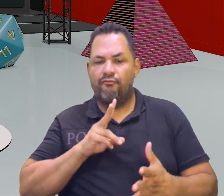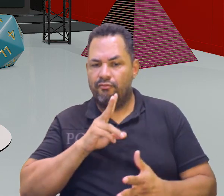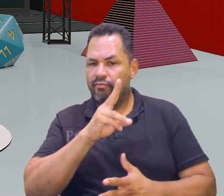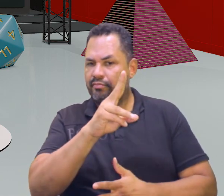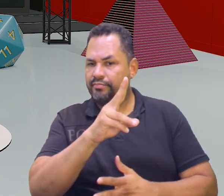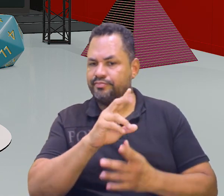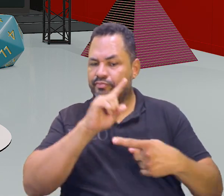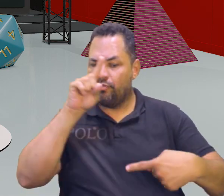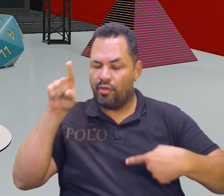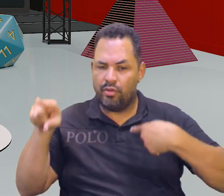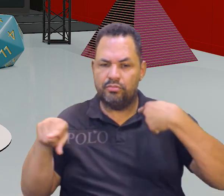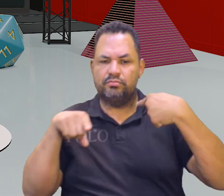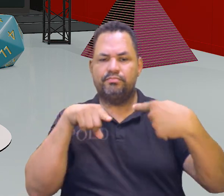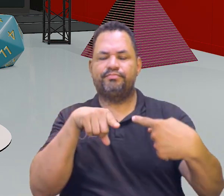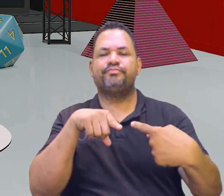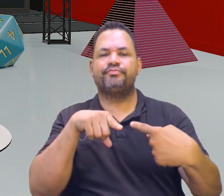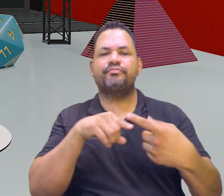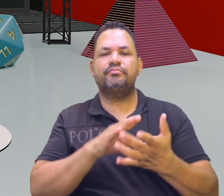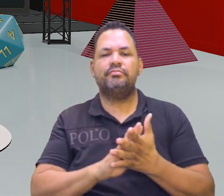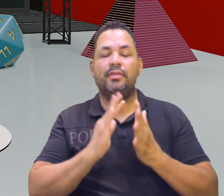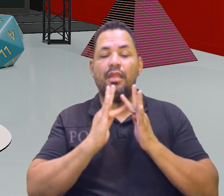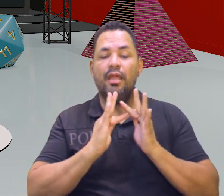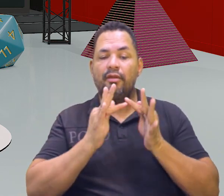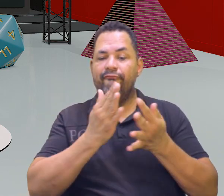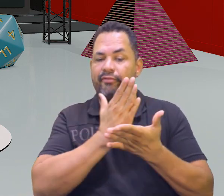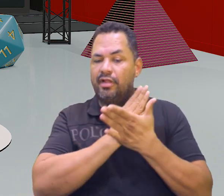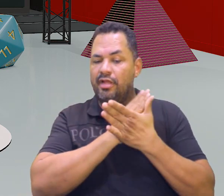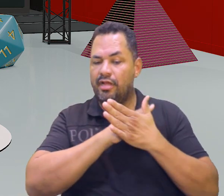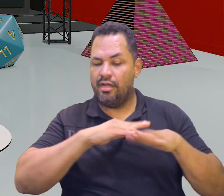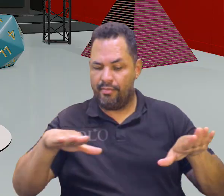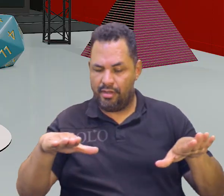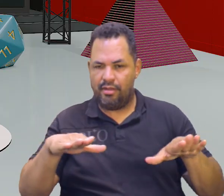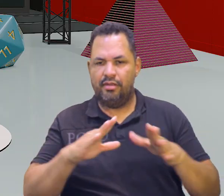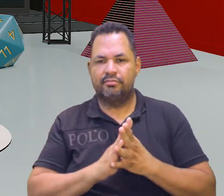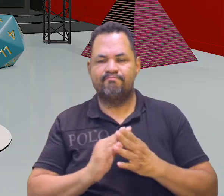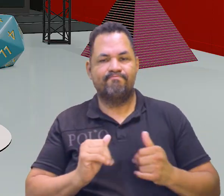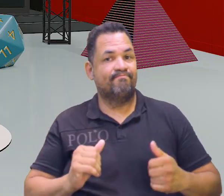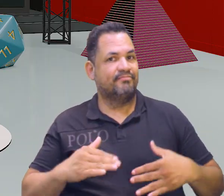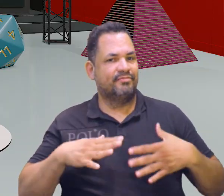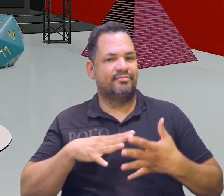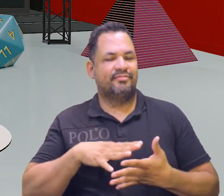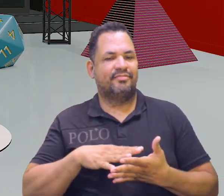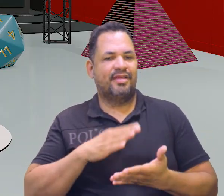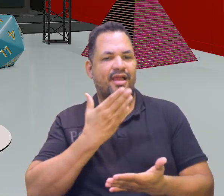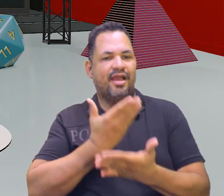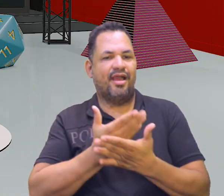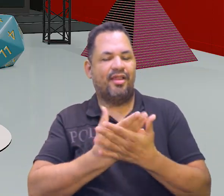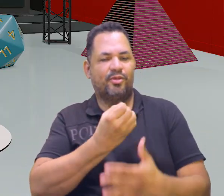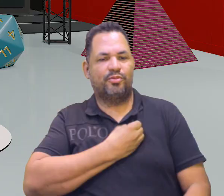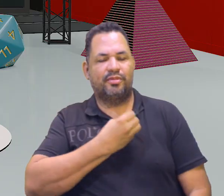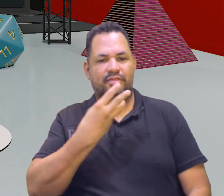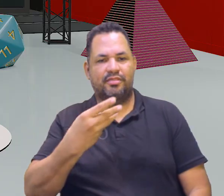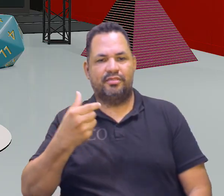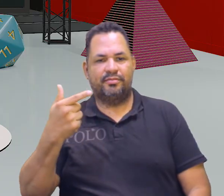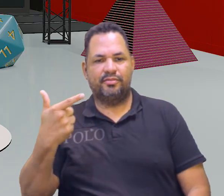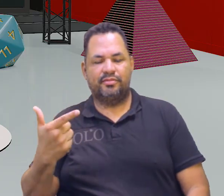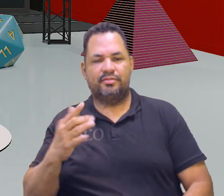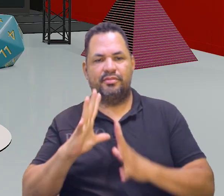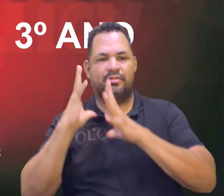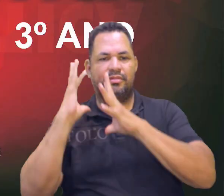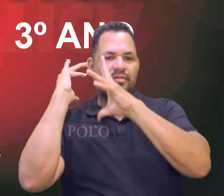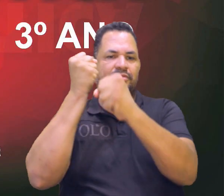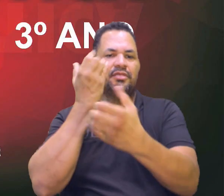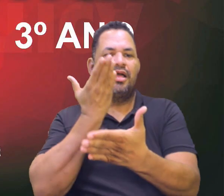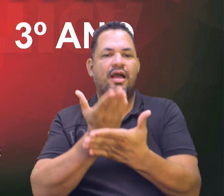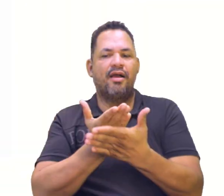foco é o Enem e é terminar esse terceiro ano com louvor. Isso mesmo. Vamos lá então de aula 30.2, na telinha revisão da